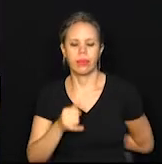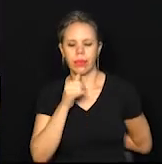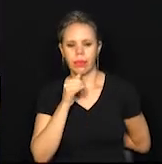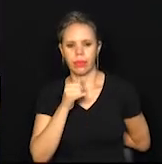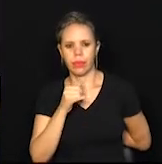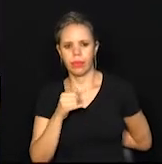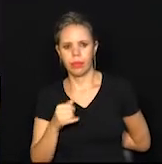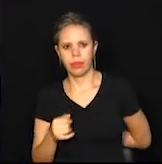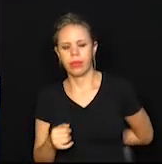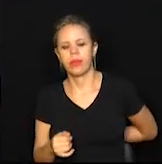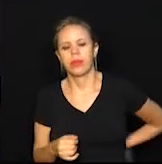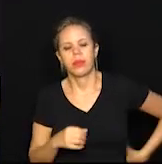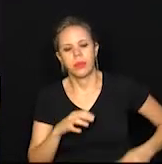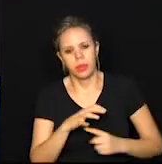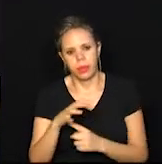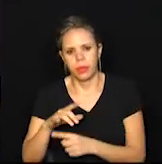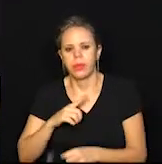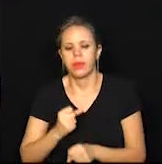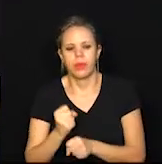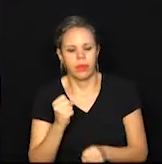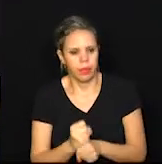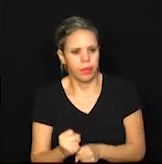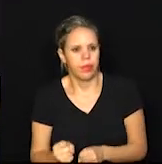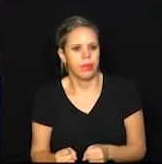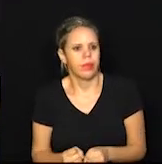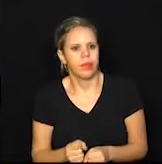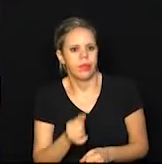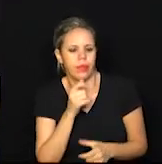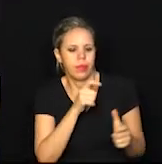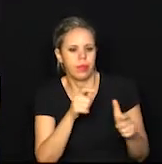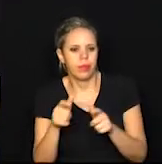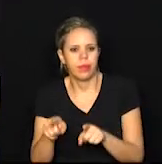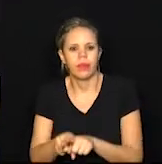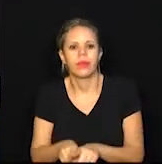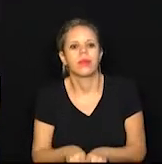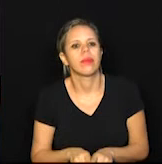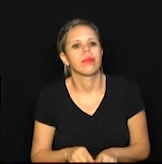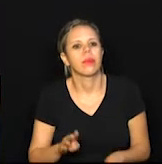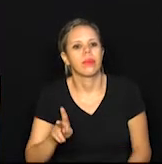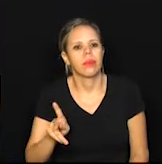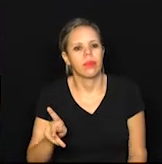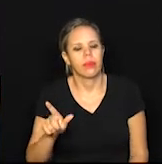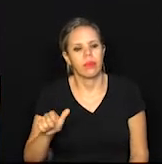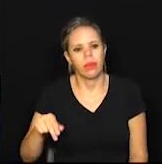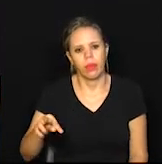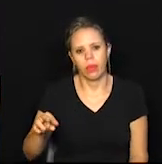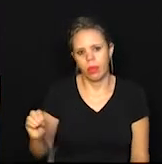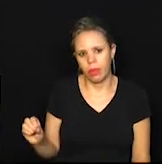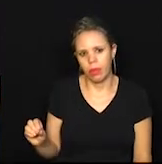Em algumas praças já tem algumas obras em andamento, que é de Garariane e Jardim Planalto, a praça